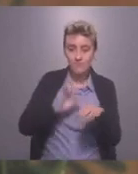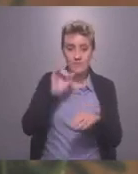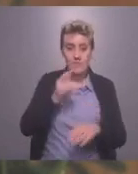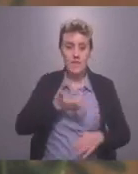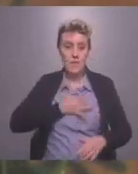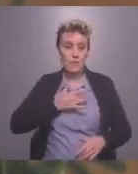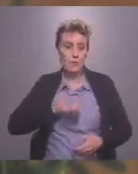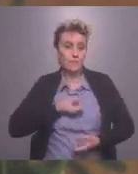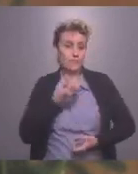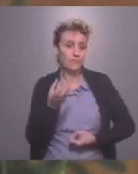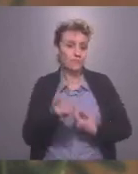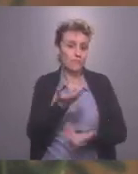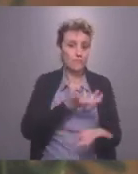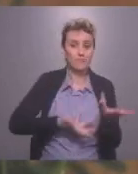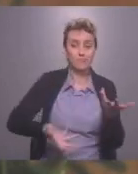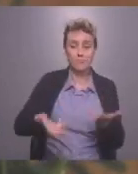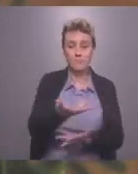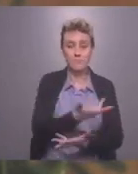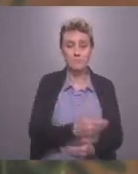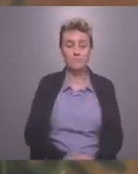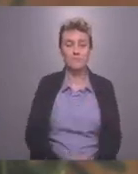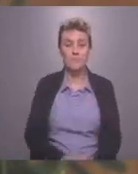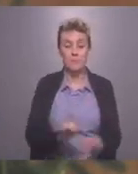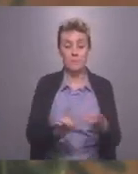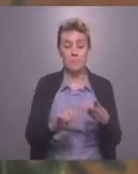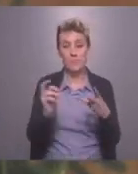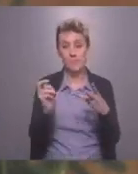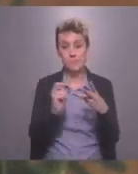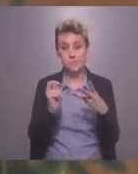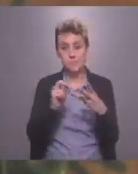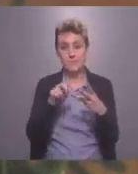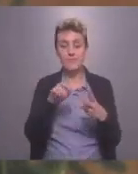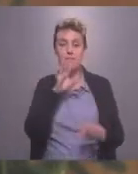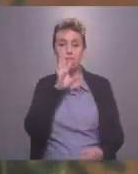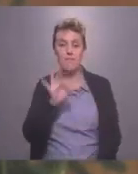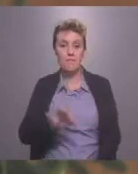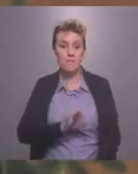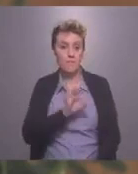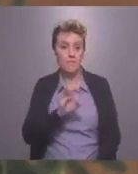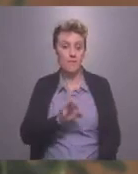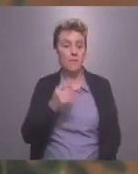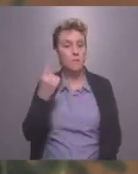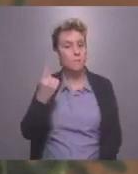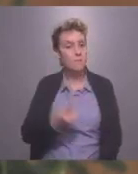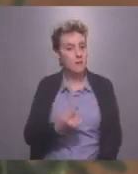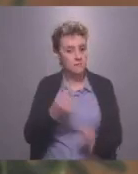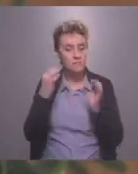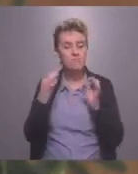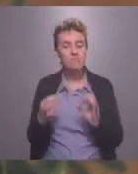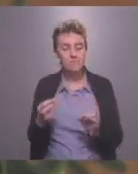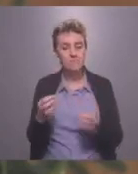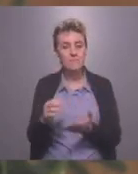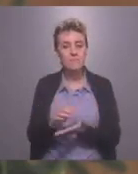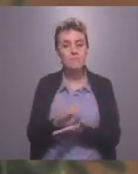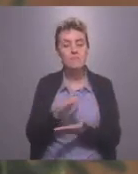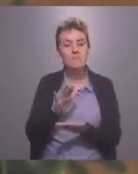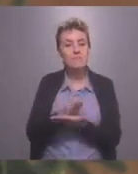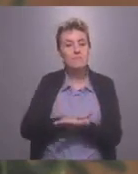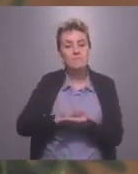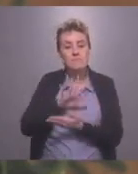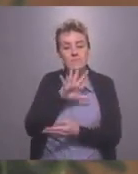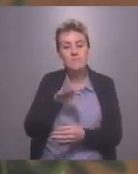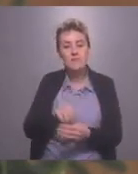amor. Em terceiro lugar, a família é, tem que ser, lugar do perdão.